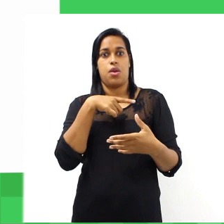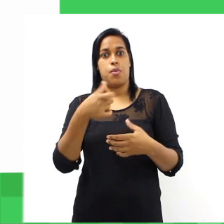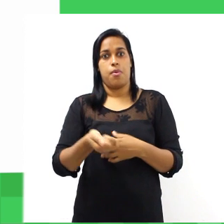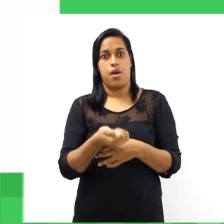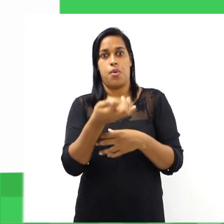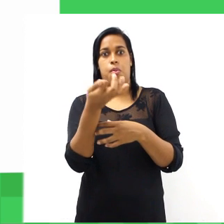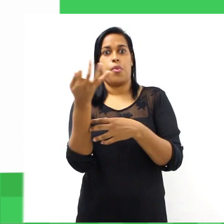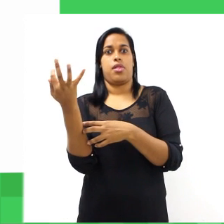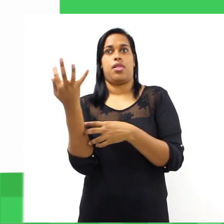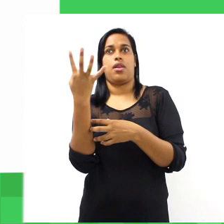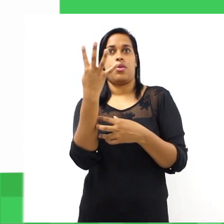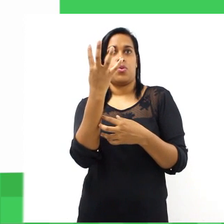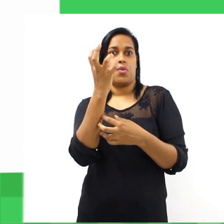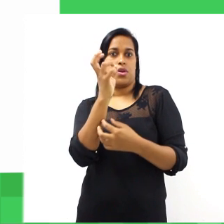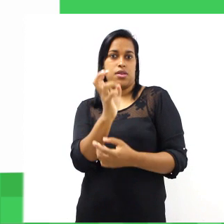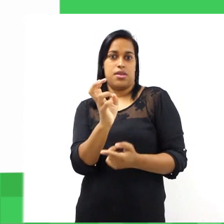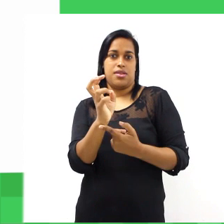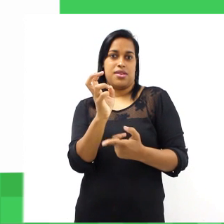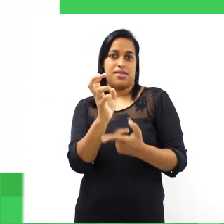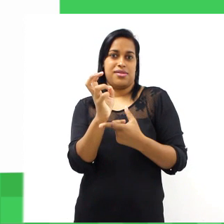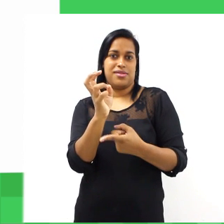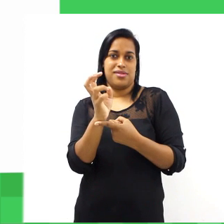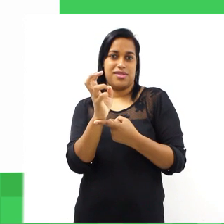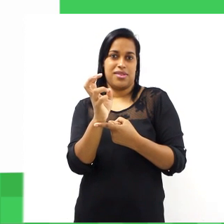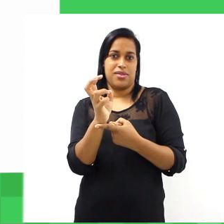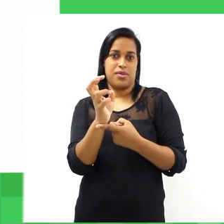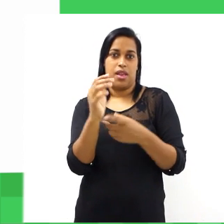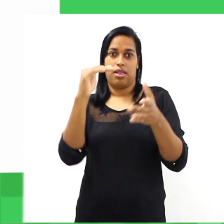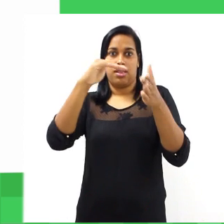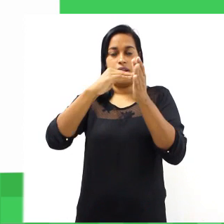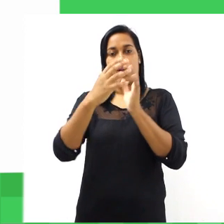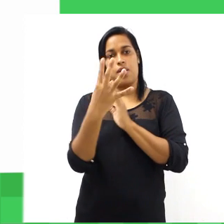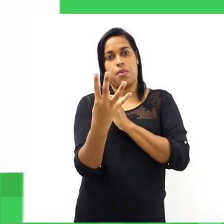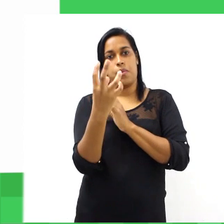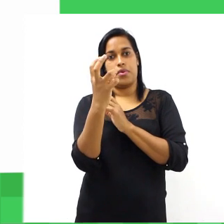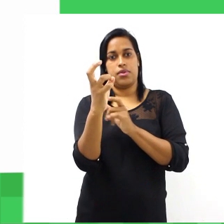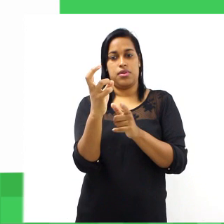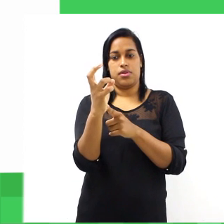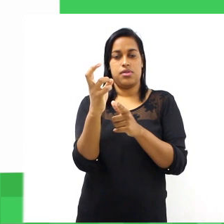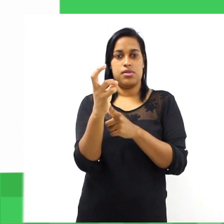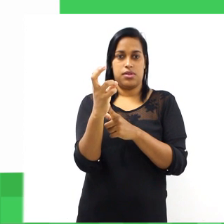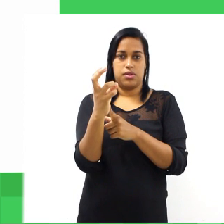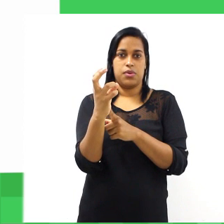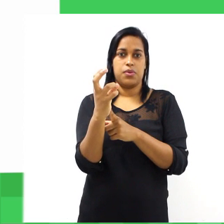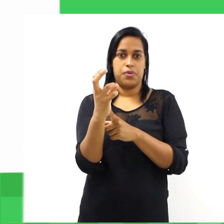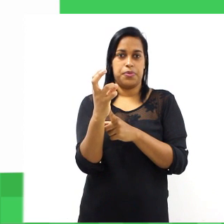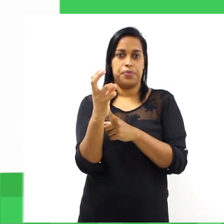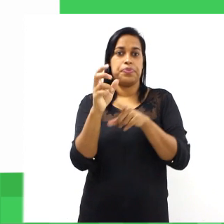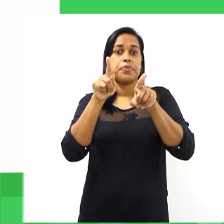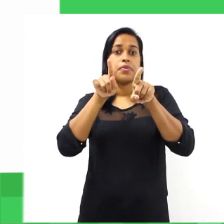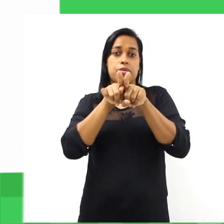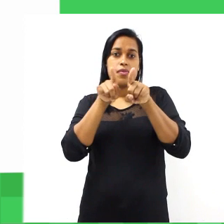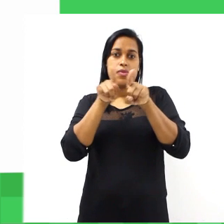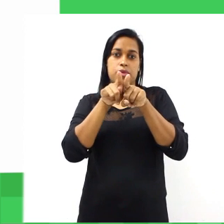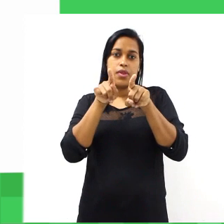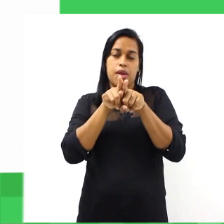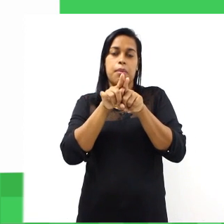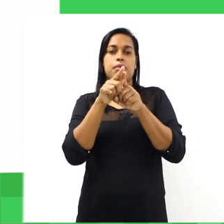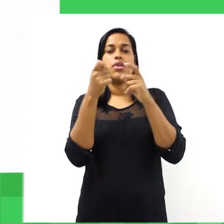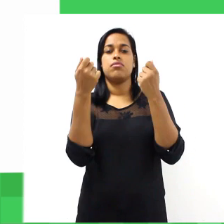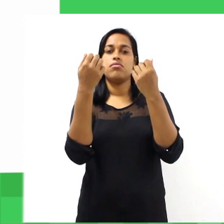quantas letras? 45, no máximo 45. No e-mail temos também um tipo